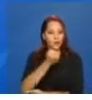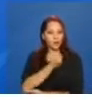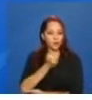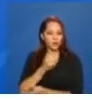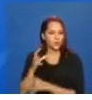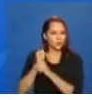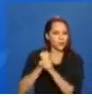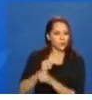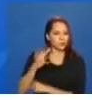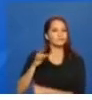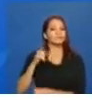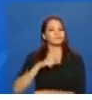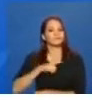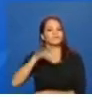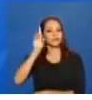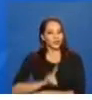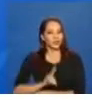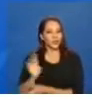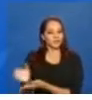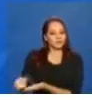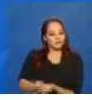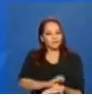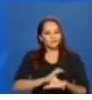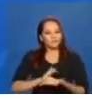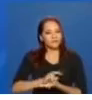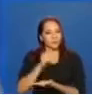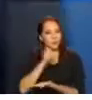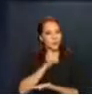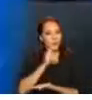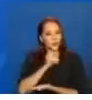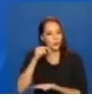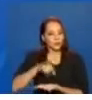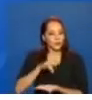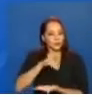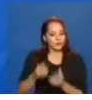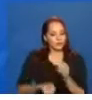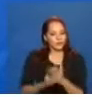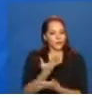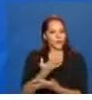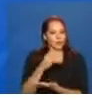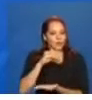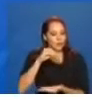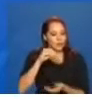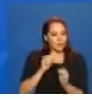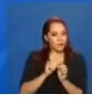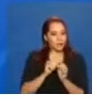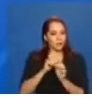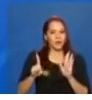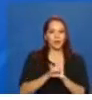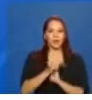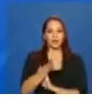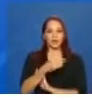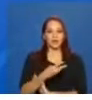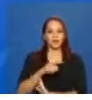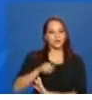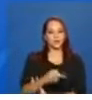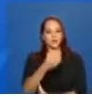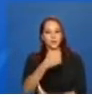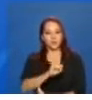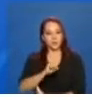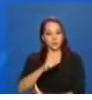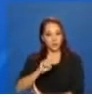estimado, que têm direito a receber o auxílio emergencial criado e instituído pela Lei